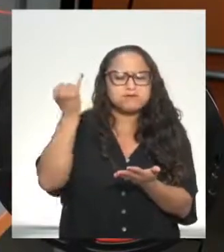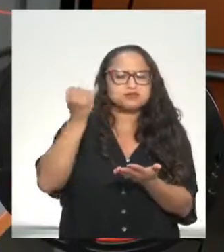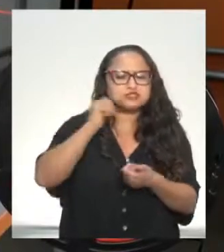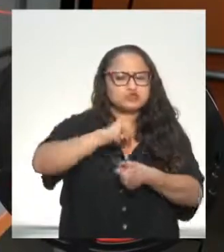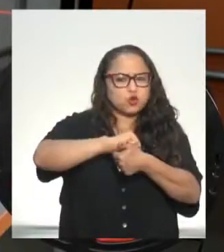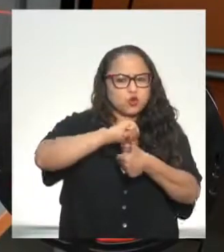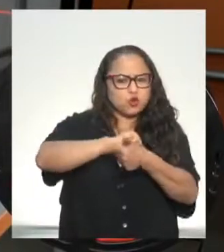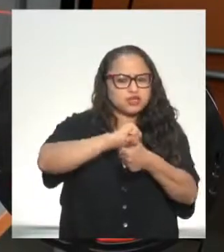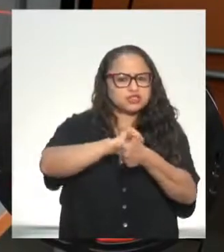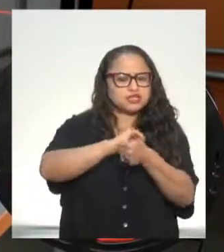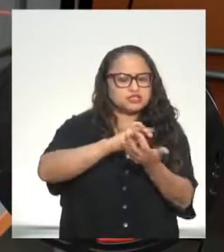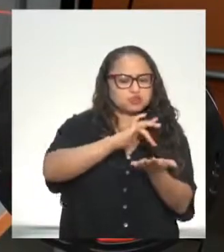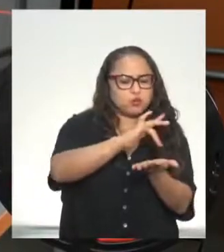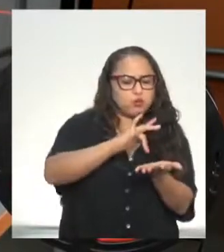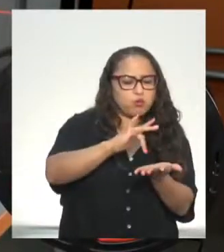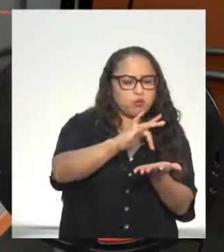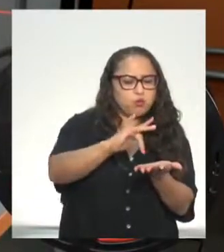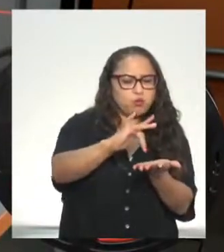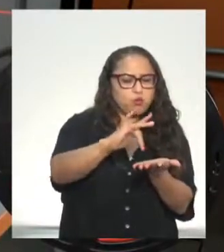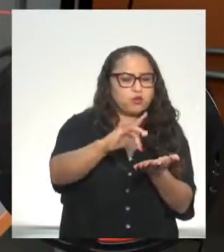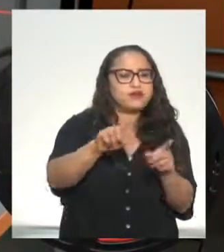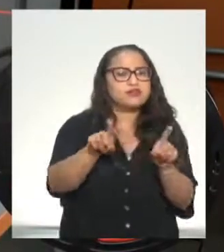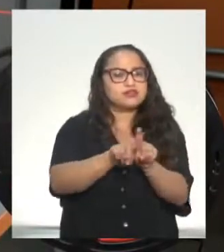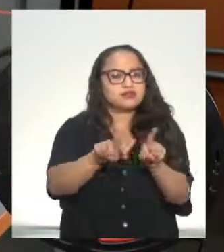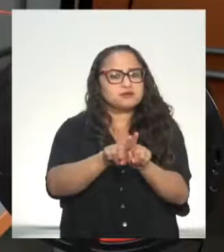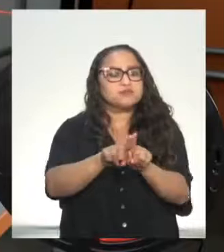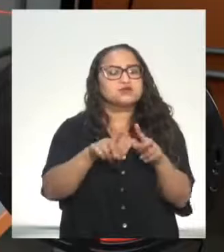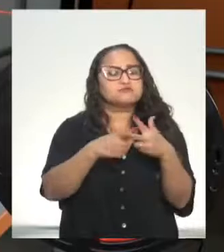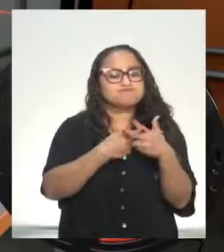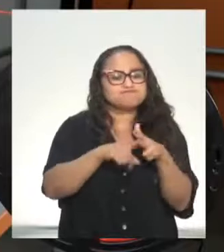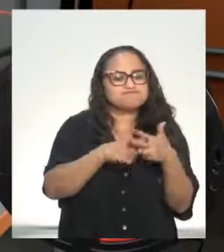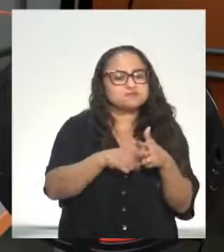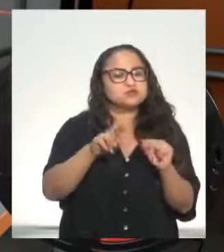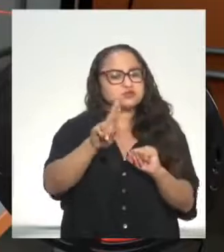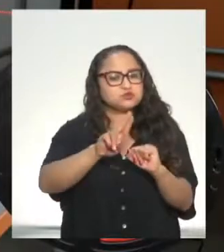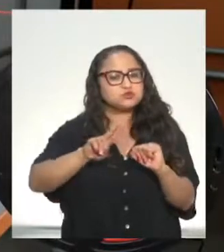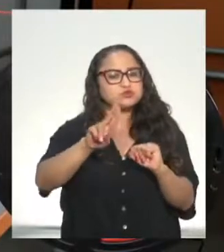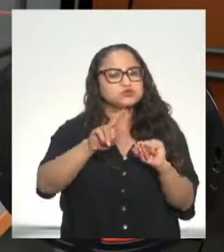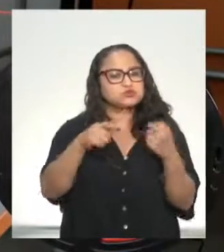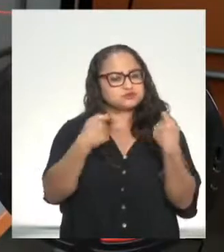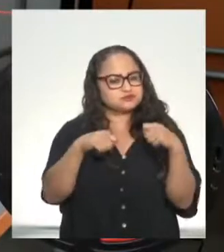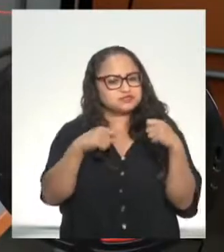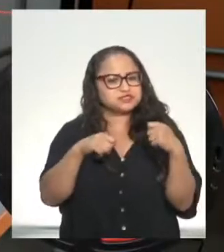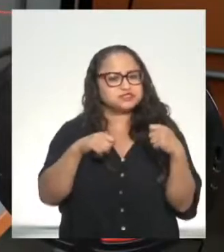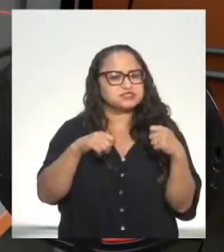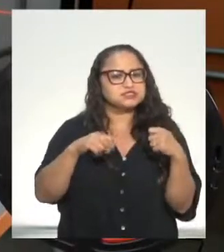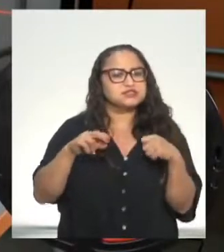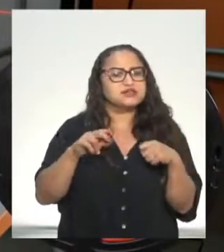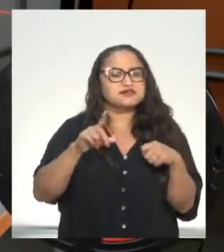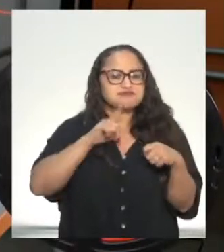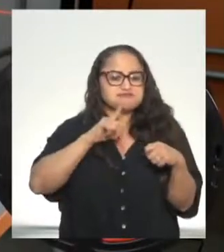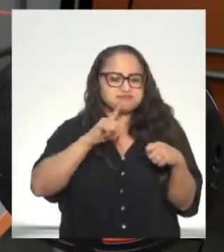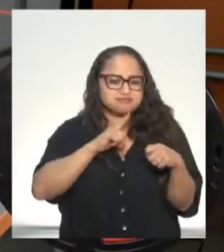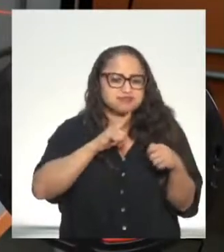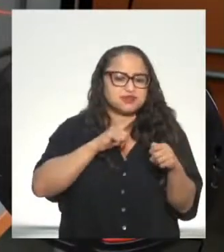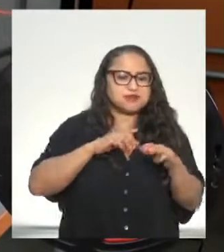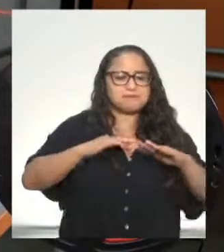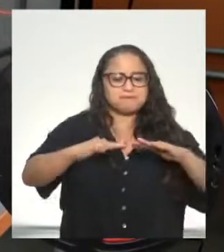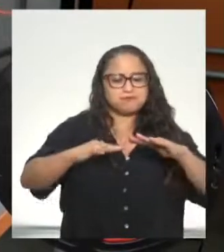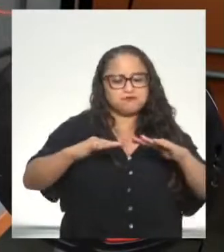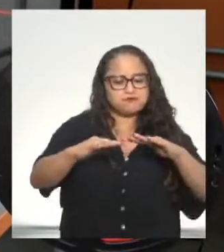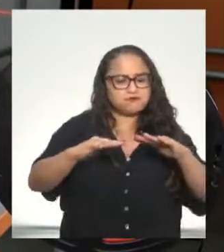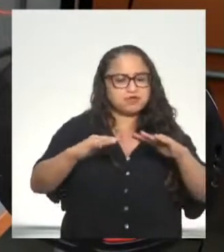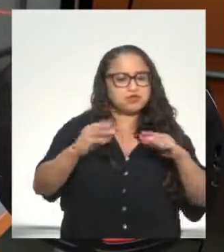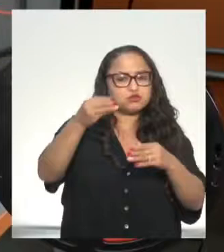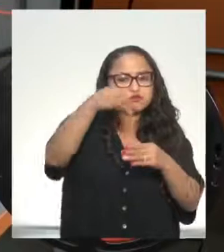da impressão, assim como a calibragem para poder fazer a mesa se deslocar e o bico também nas 3 dimensões, como